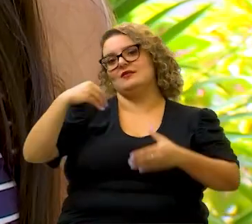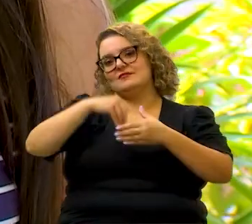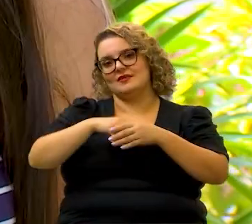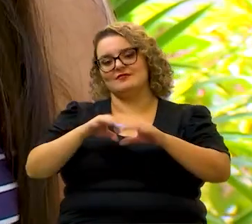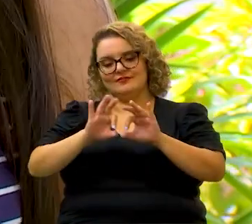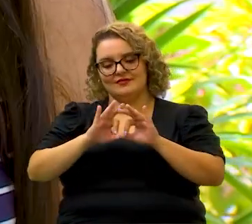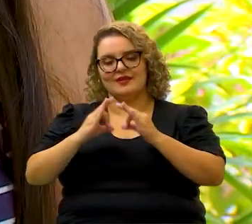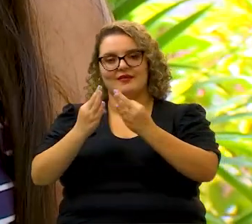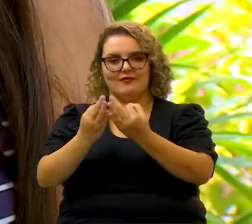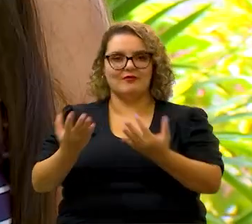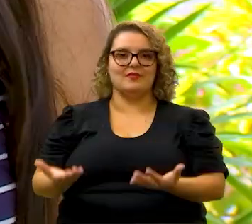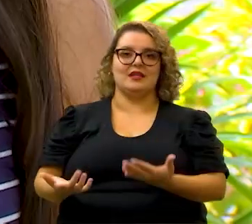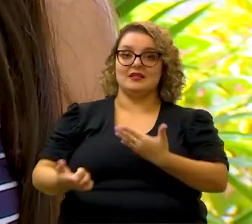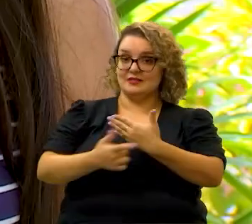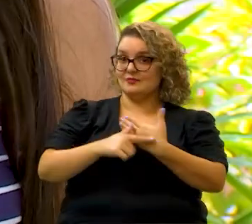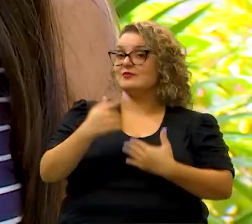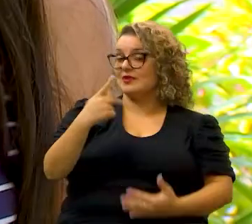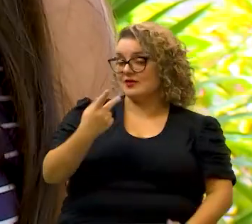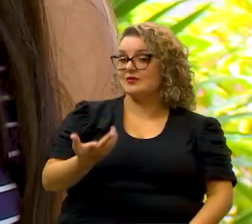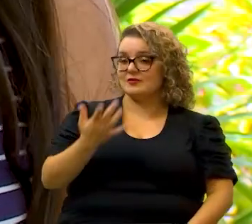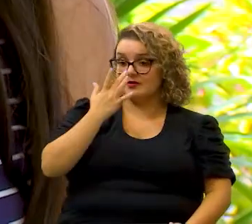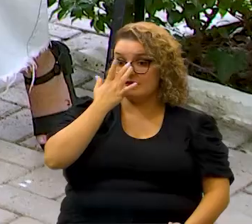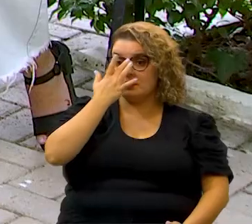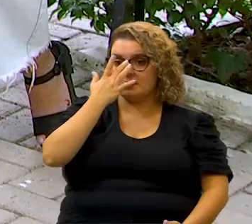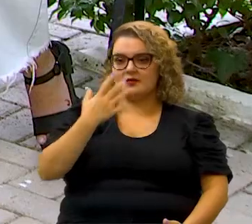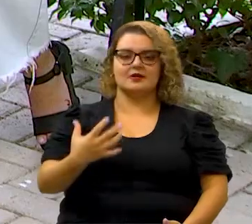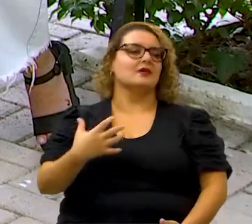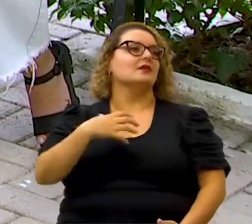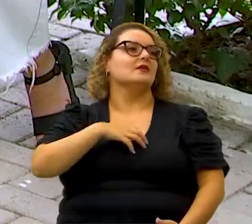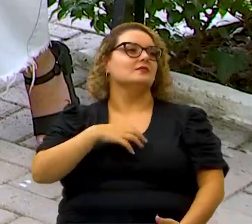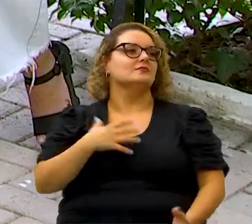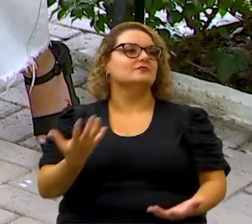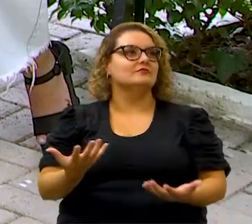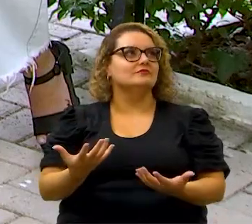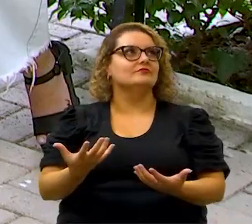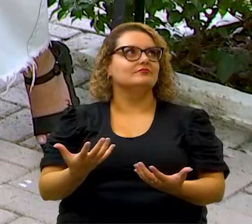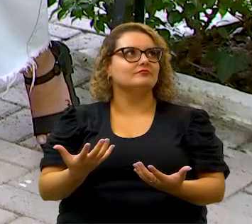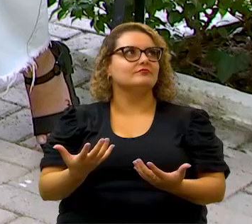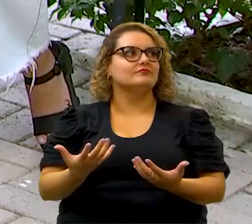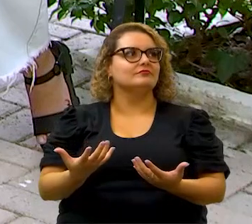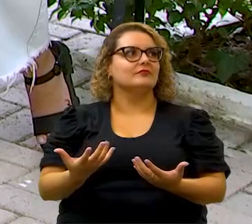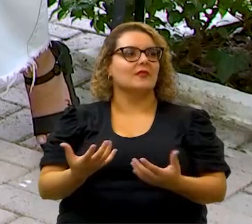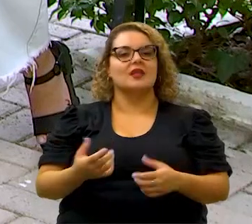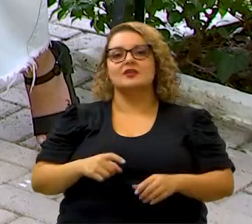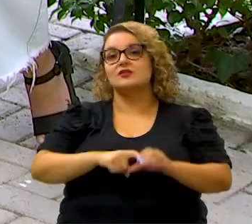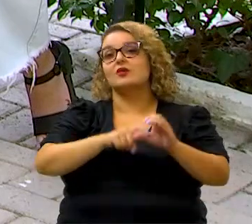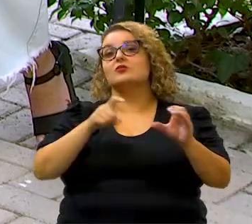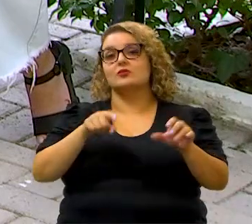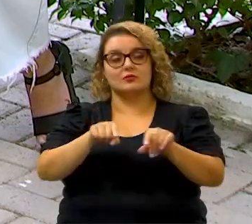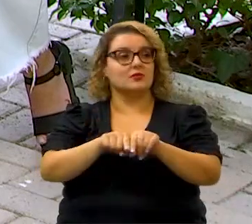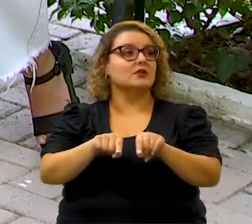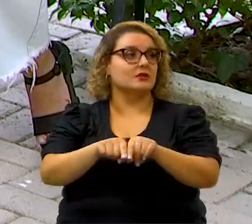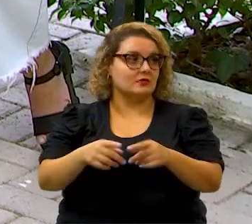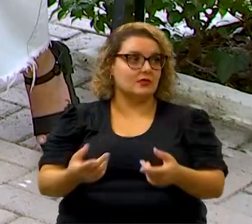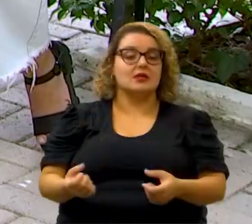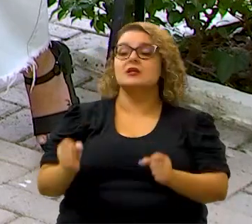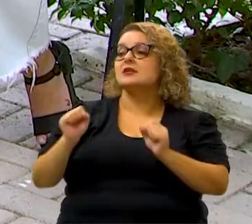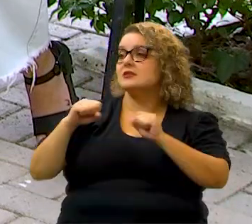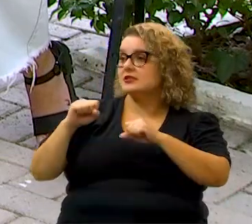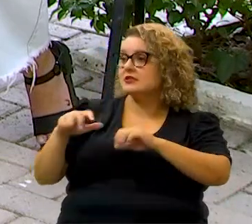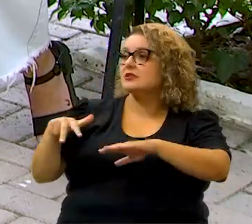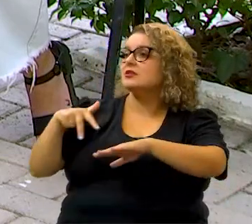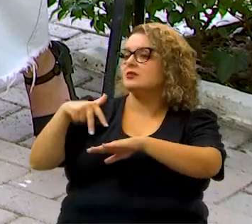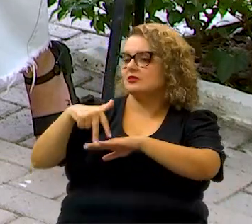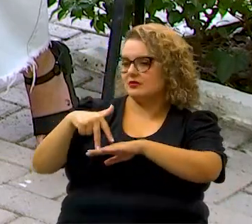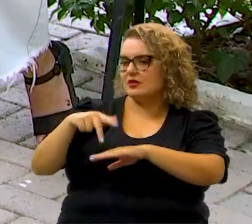têm importância dentro do seu seio familiar, esse papel para eles, né? É uma forma de se sentir autônomo também, né?